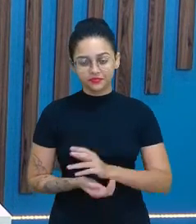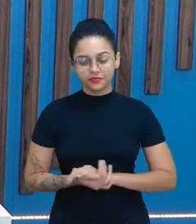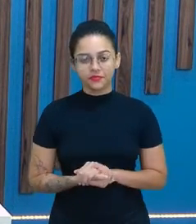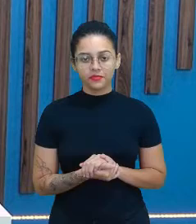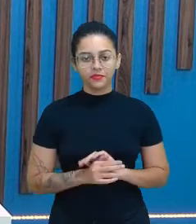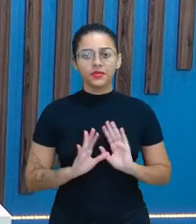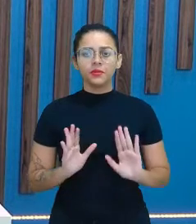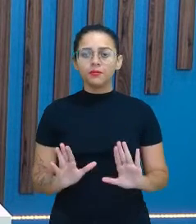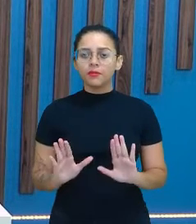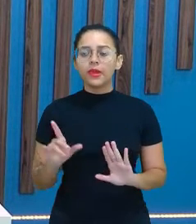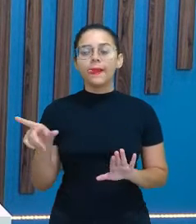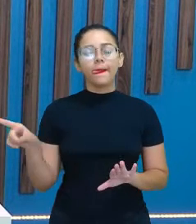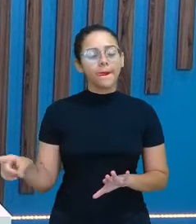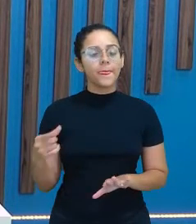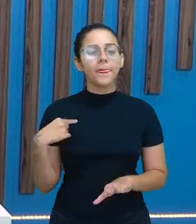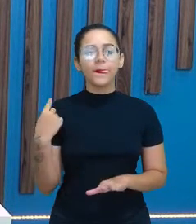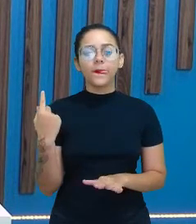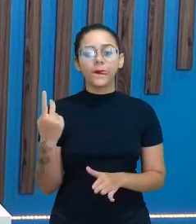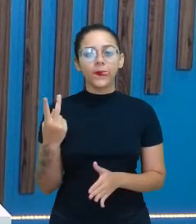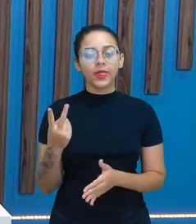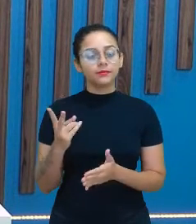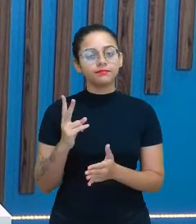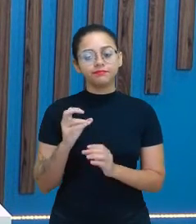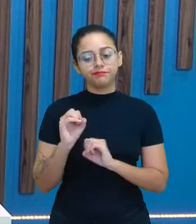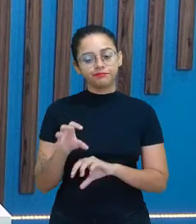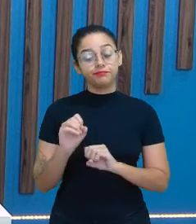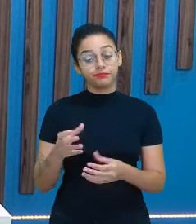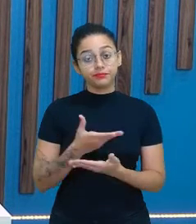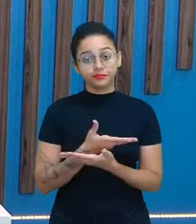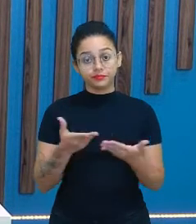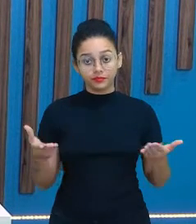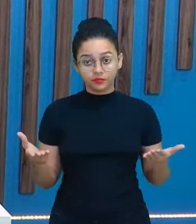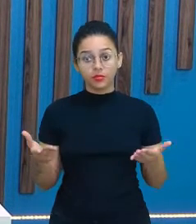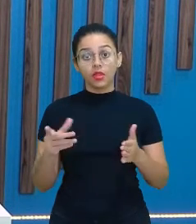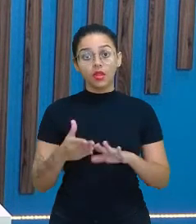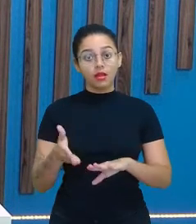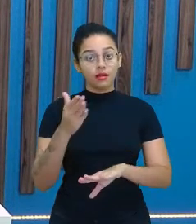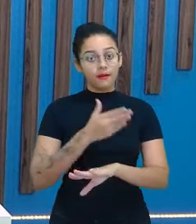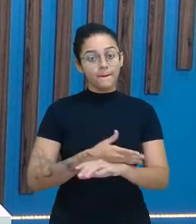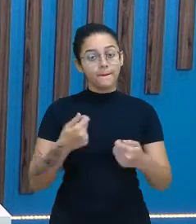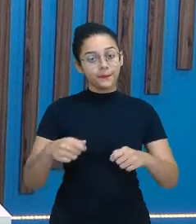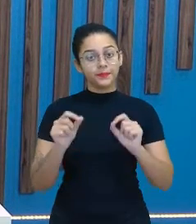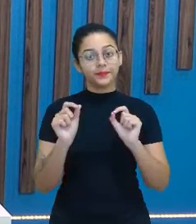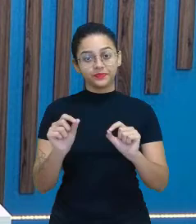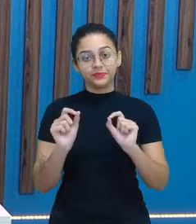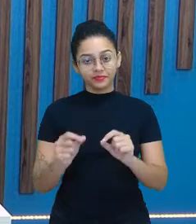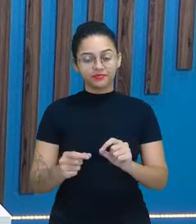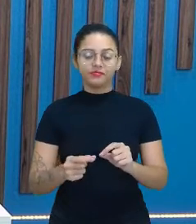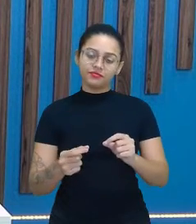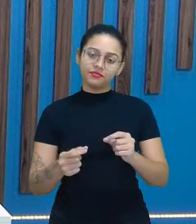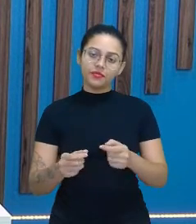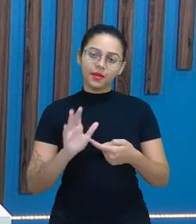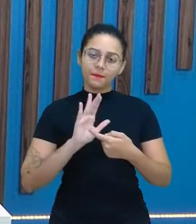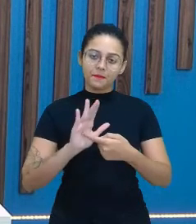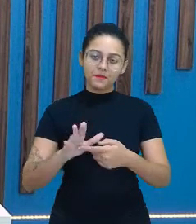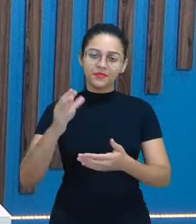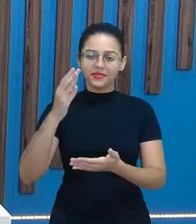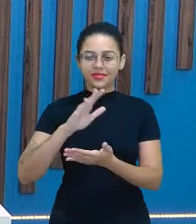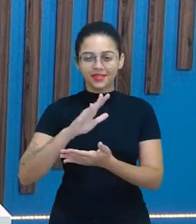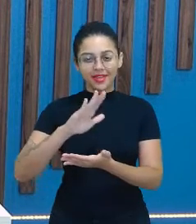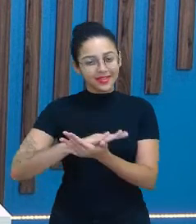mas para isso para que eu passe esse conhecimento para todos e todas temos aqui nossa intérprete de libras Vitória